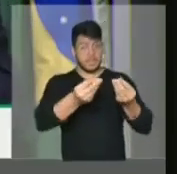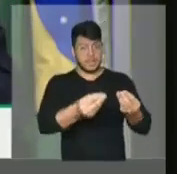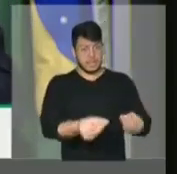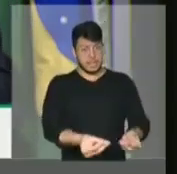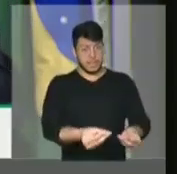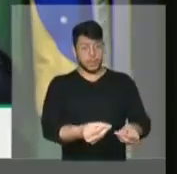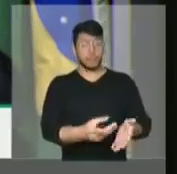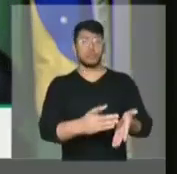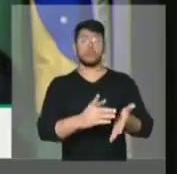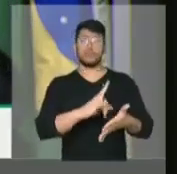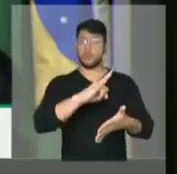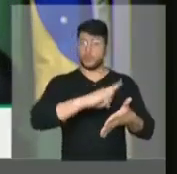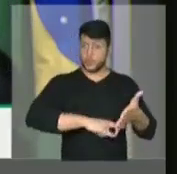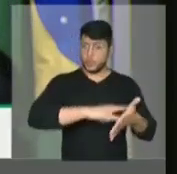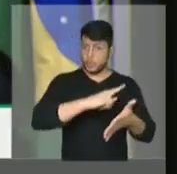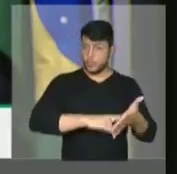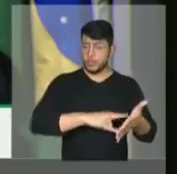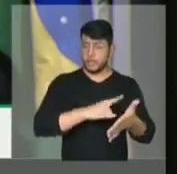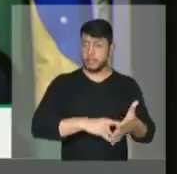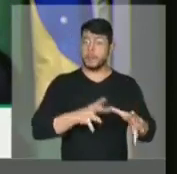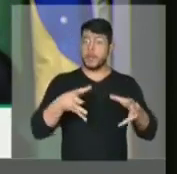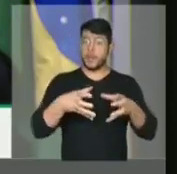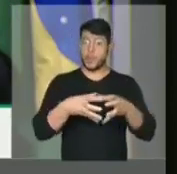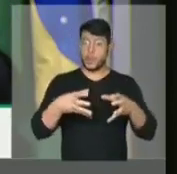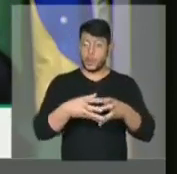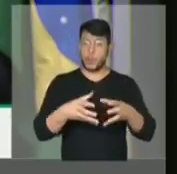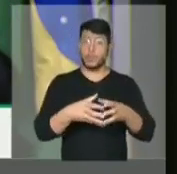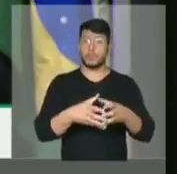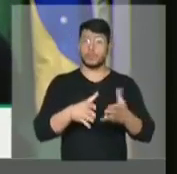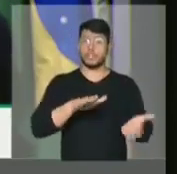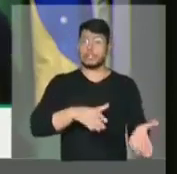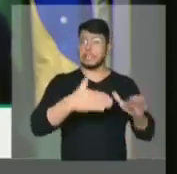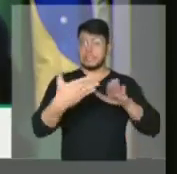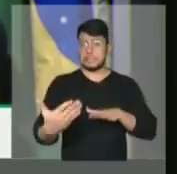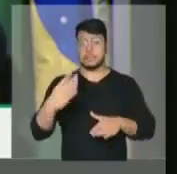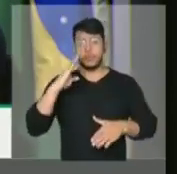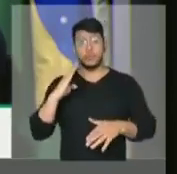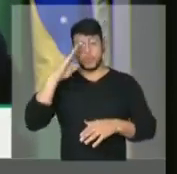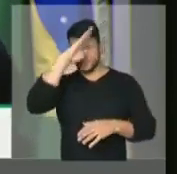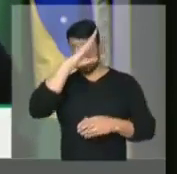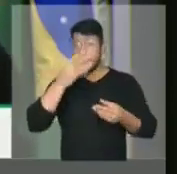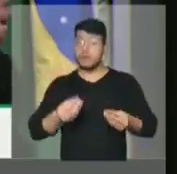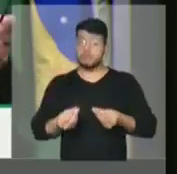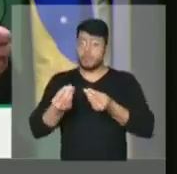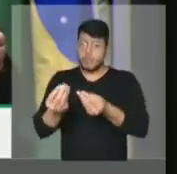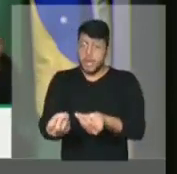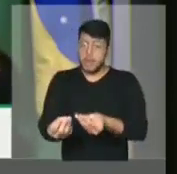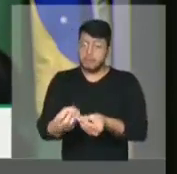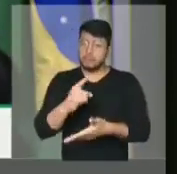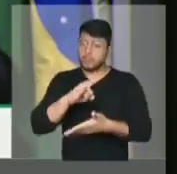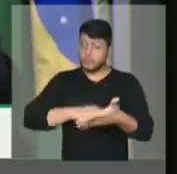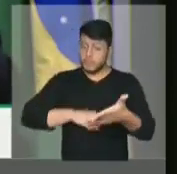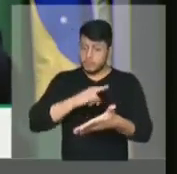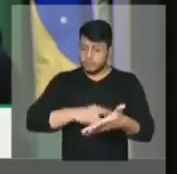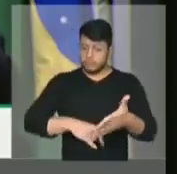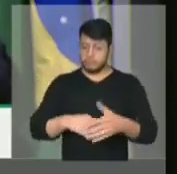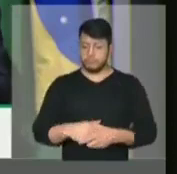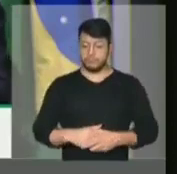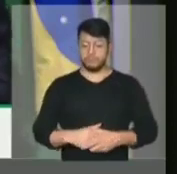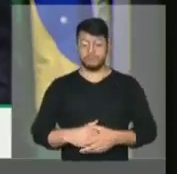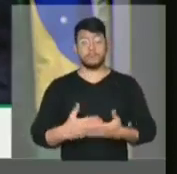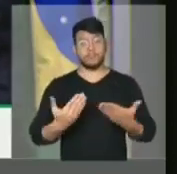equipe de transição do governo Bolsonaro e tinha, inclusive, como um